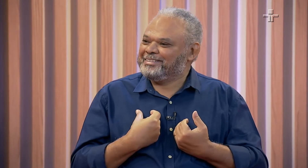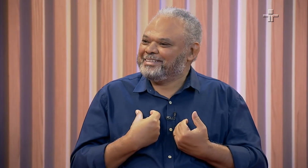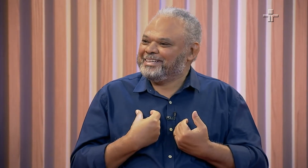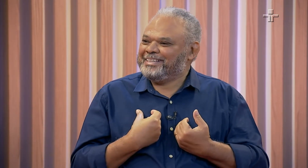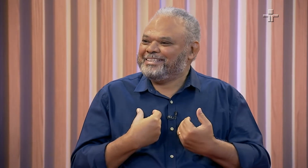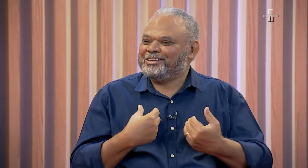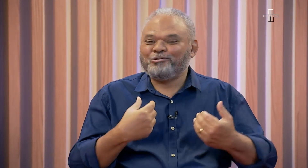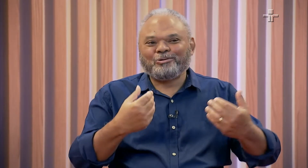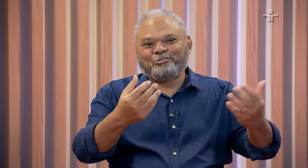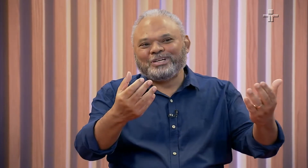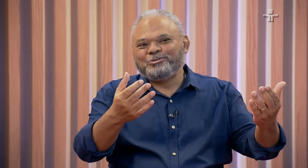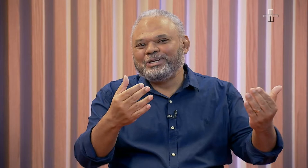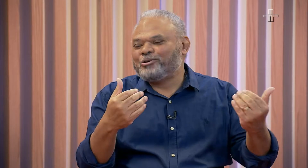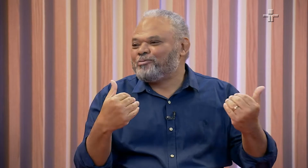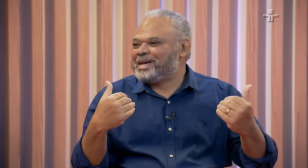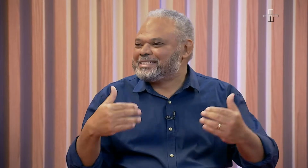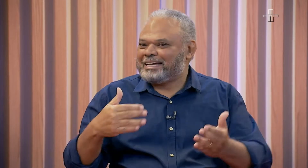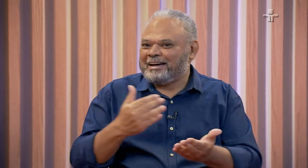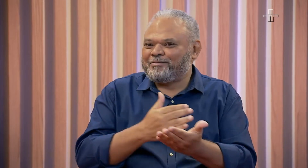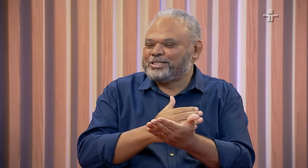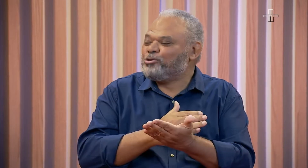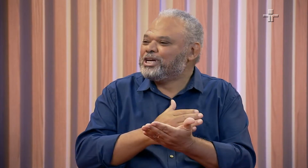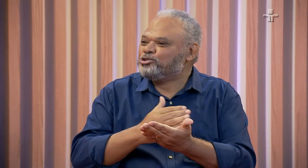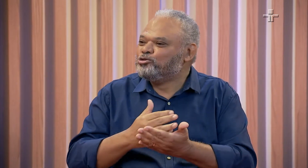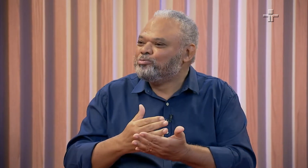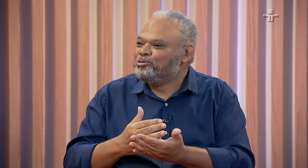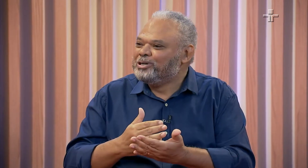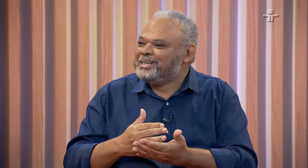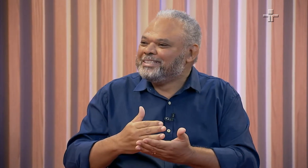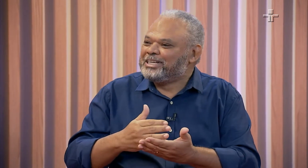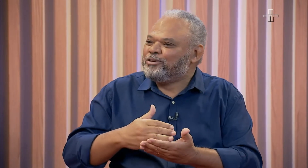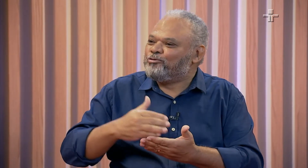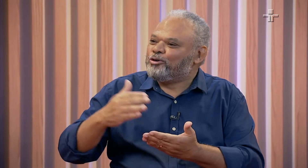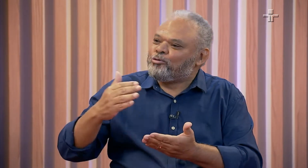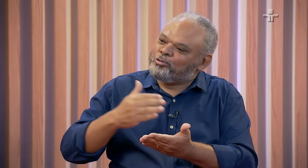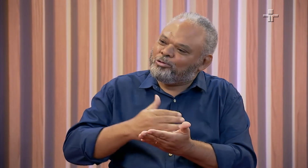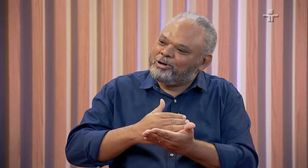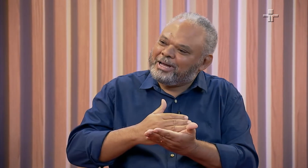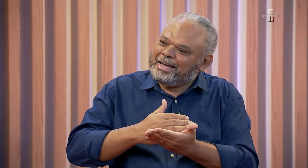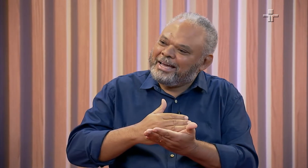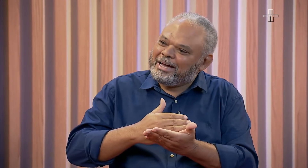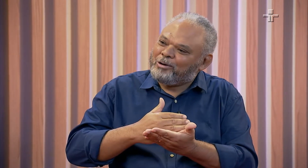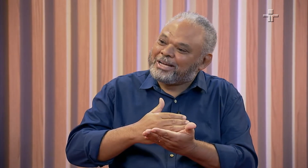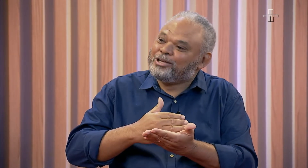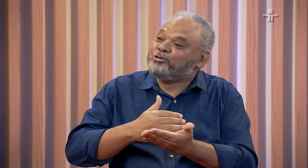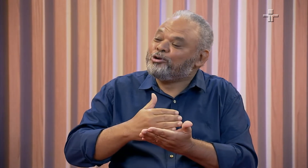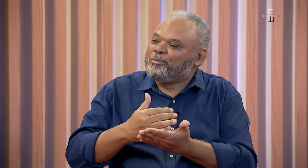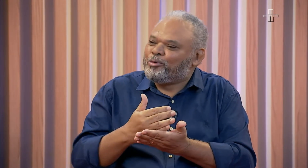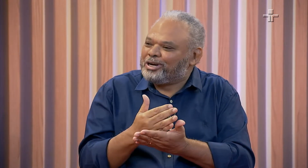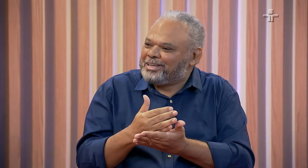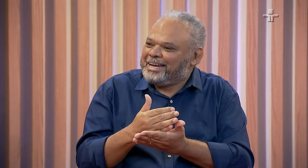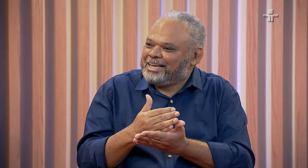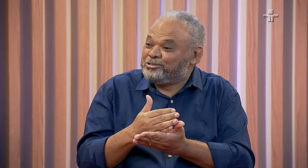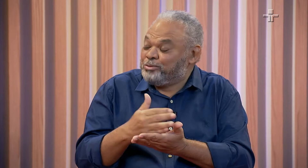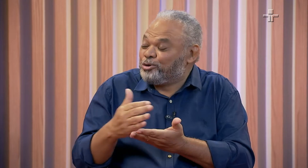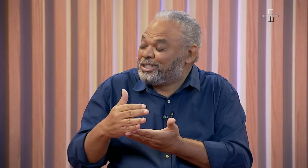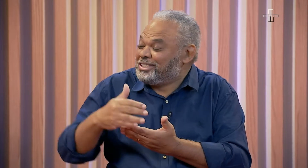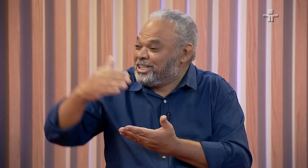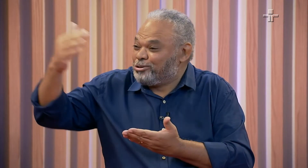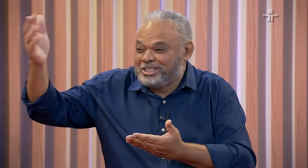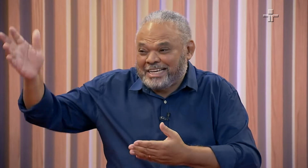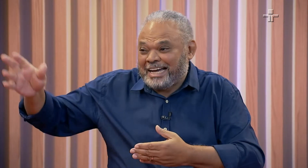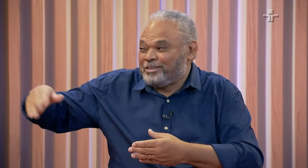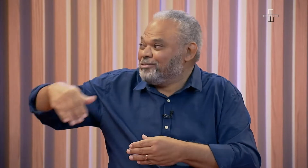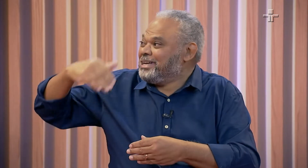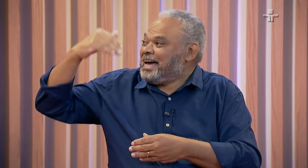chora. Então, quando ele começa a fazer um resumo de que aquilo que o Repórter ESSO de importante